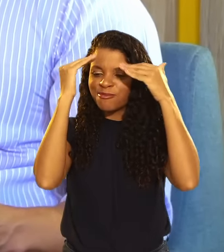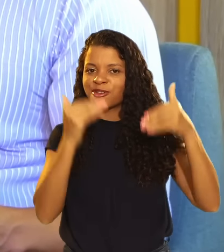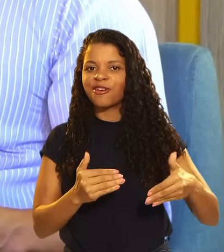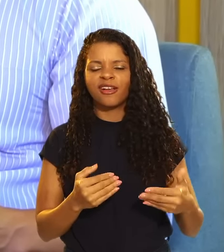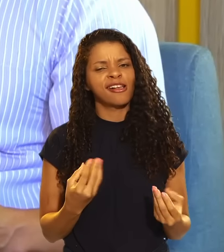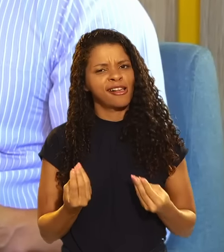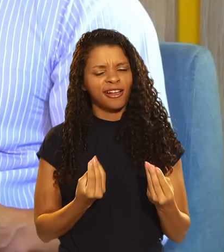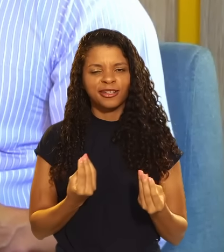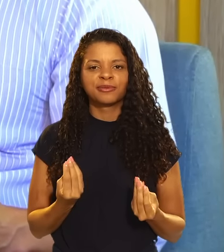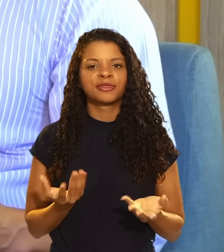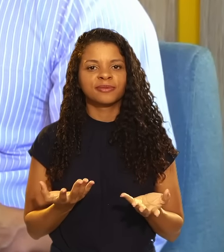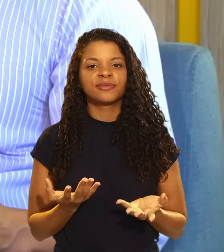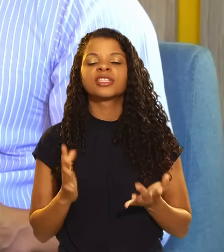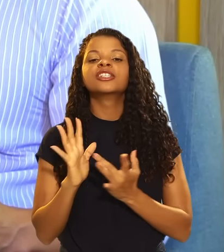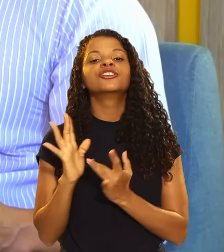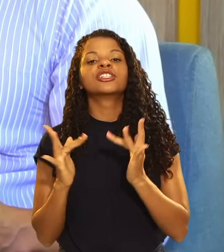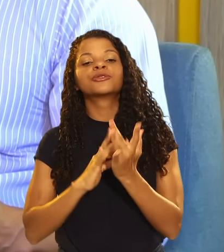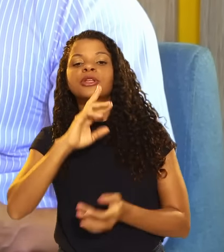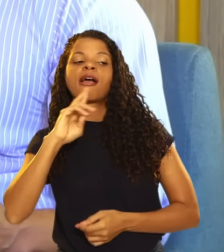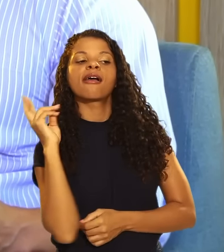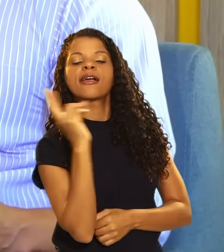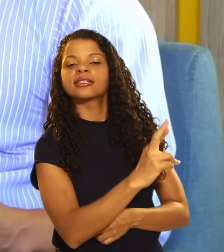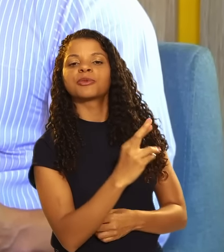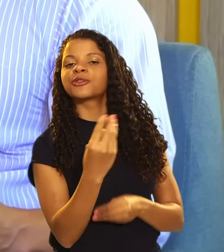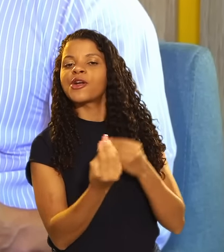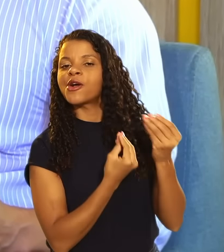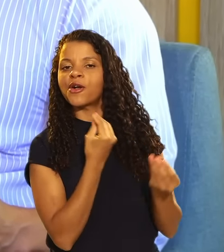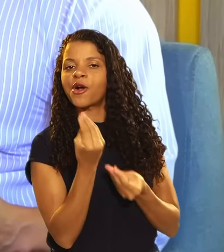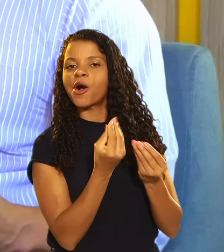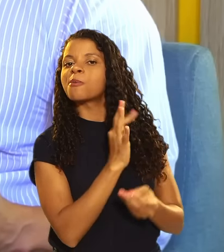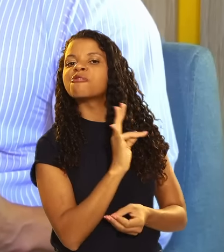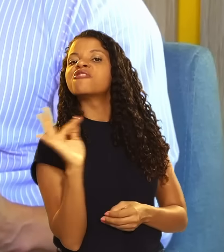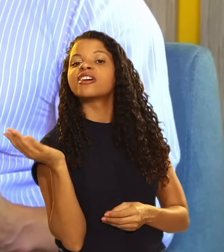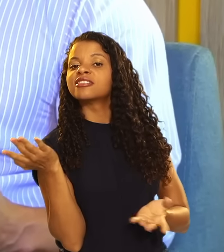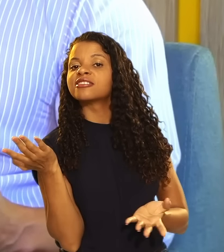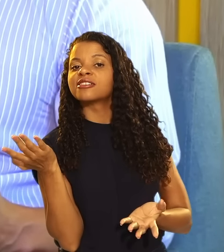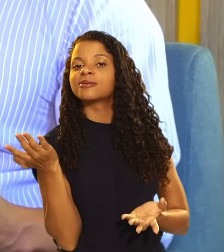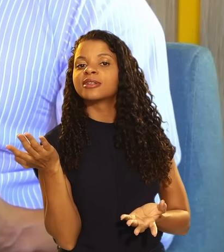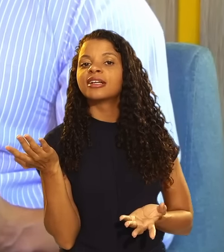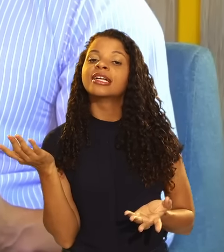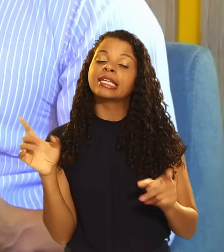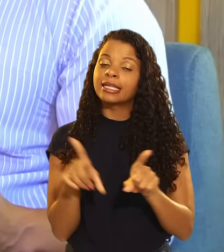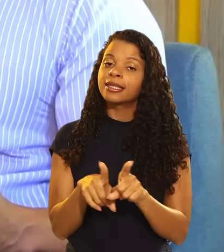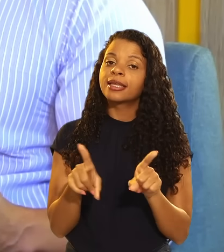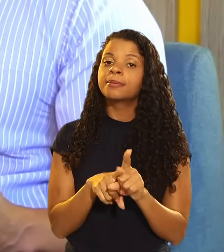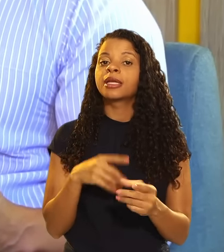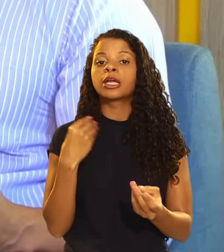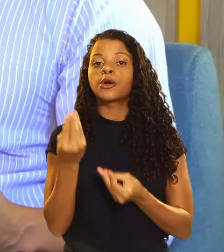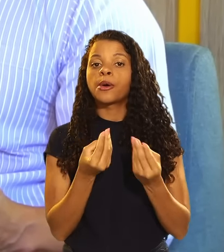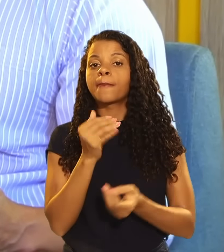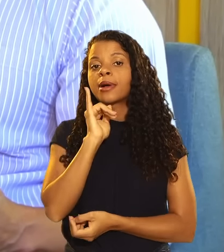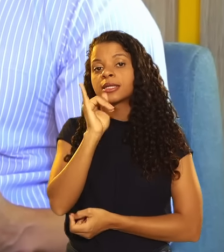Jesus contestou a acusação feita pelos fariseus? E mais, como essa história ilustra o ensino de